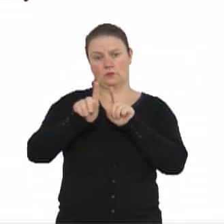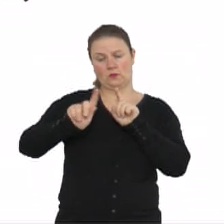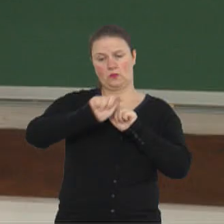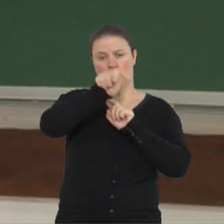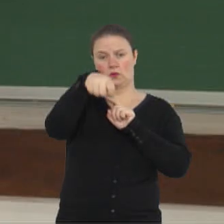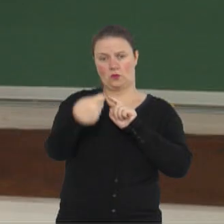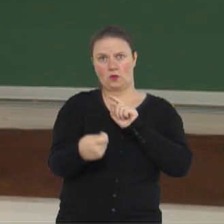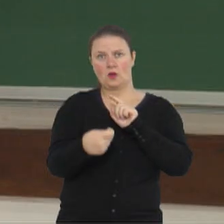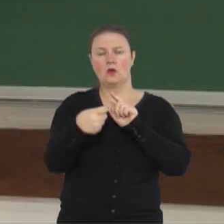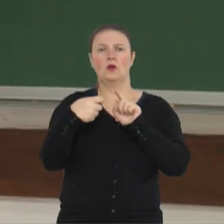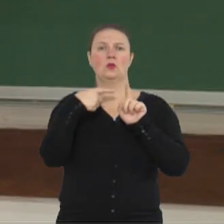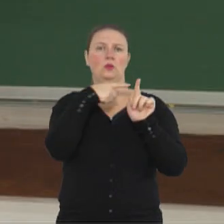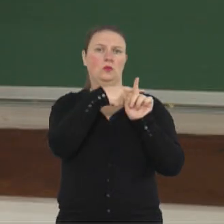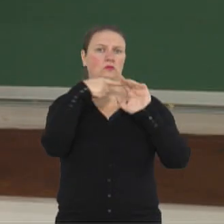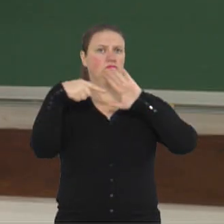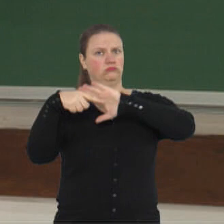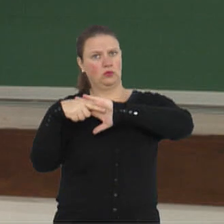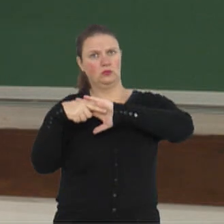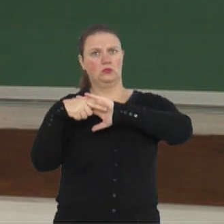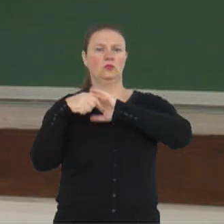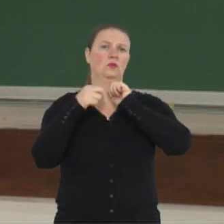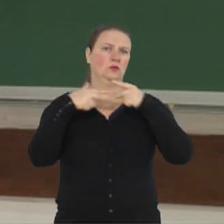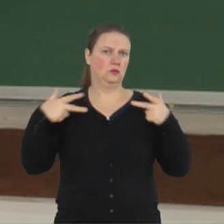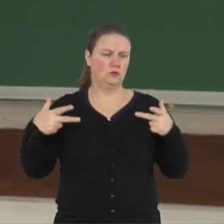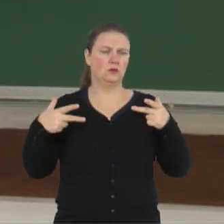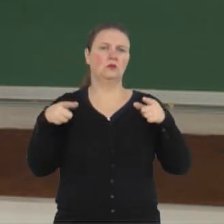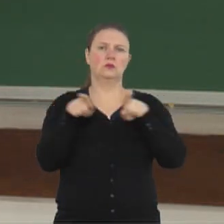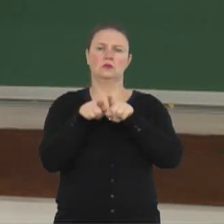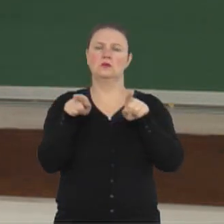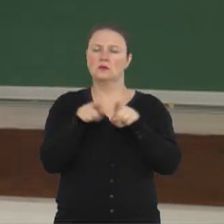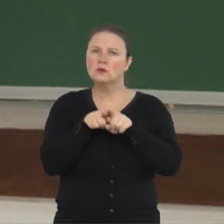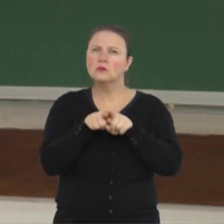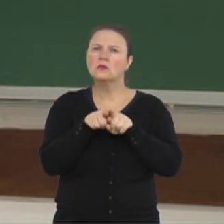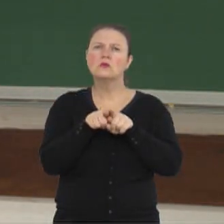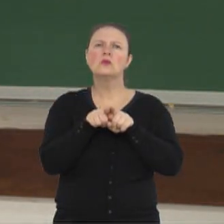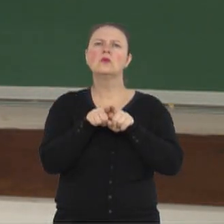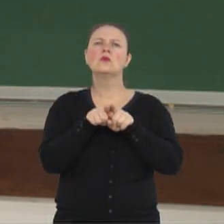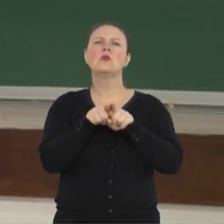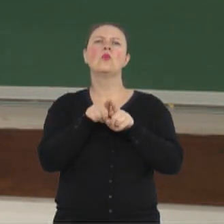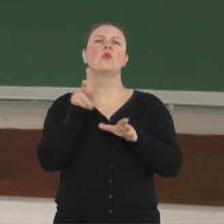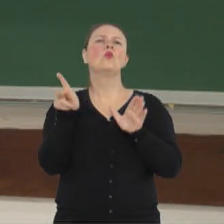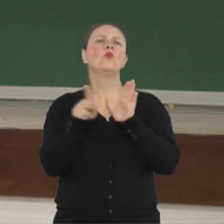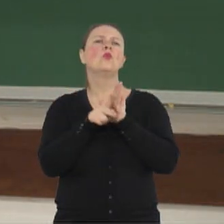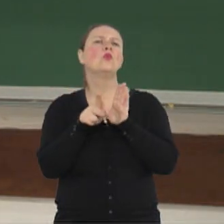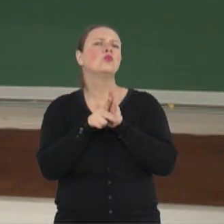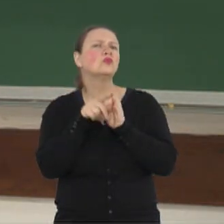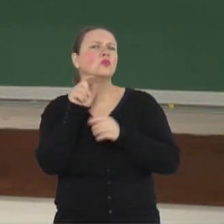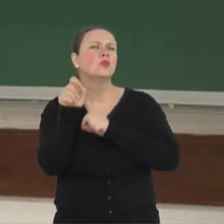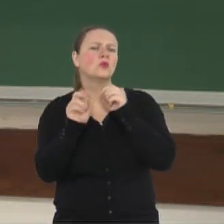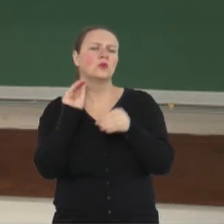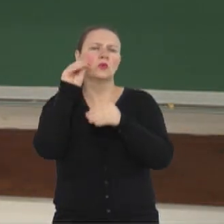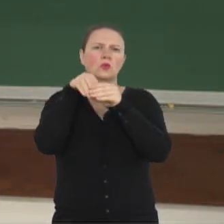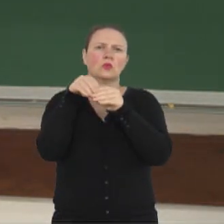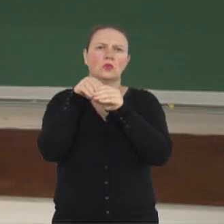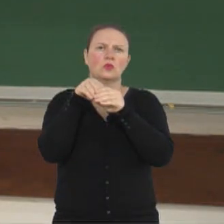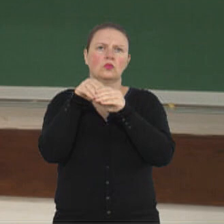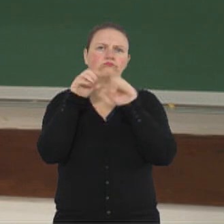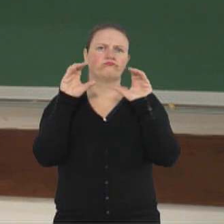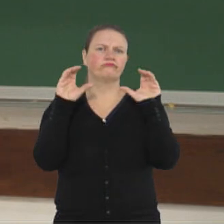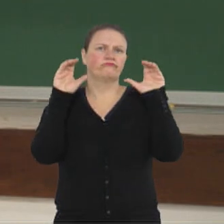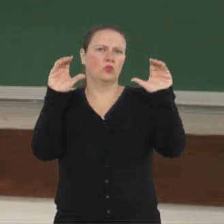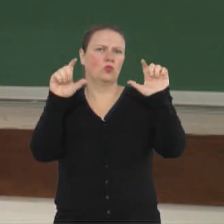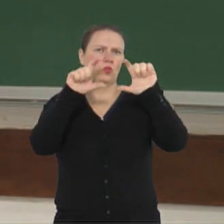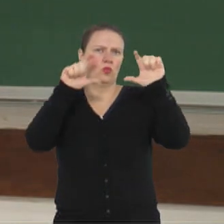sinais de associação e quanto às operações propriamente dita dentro da expressão